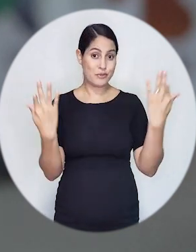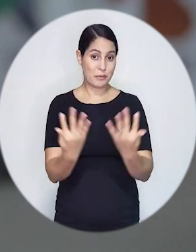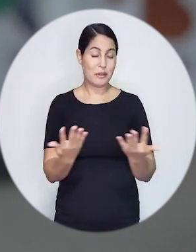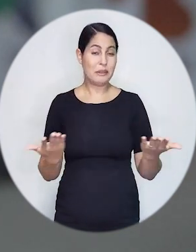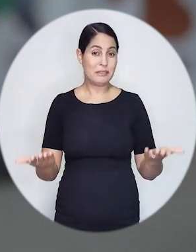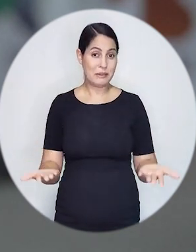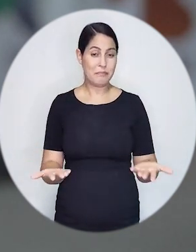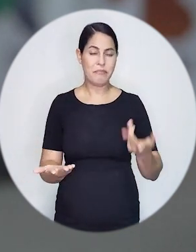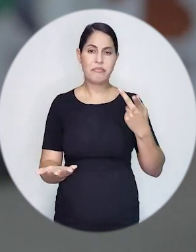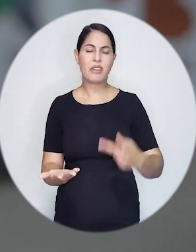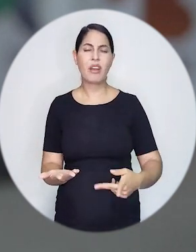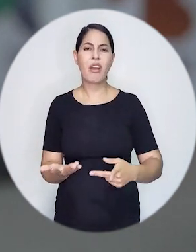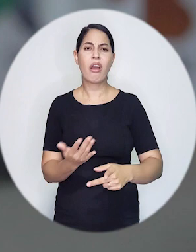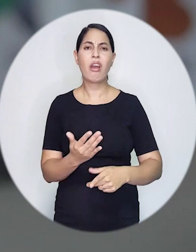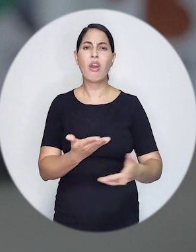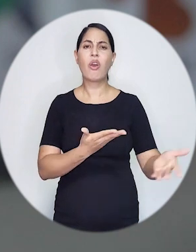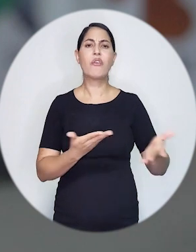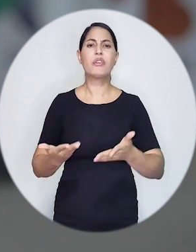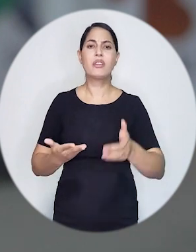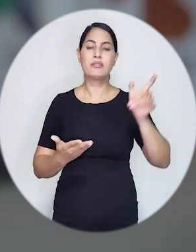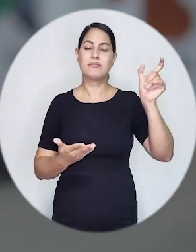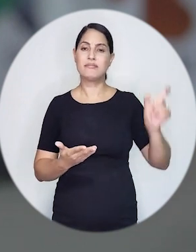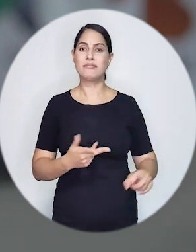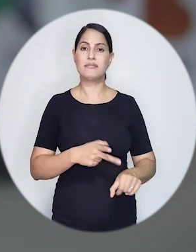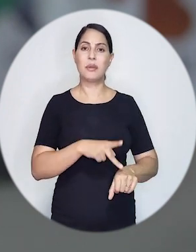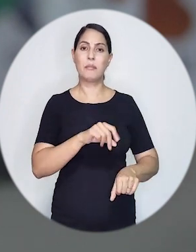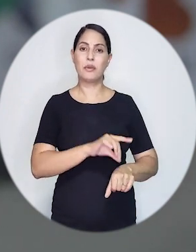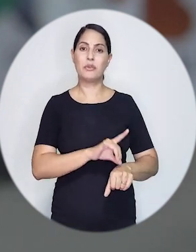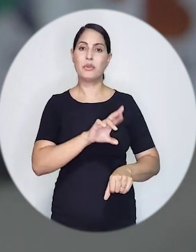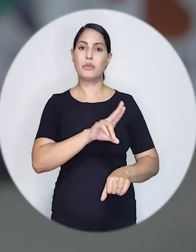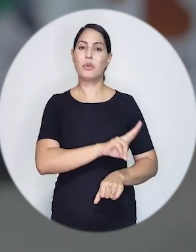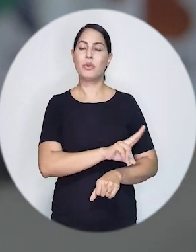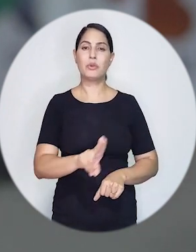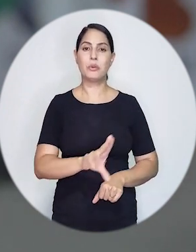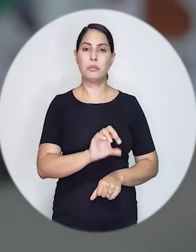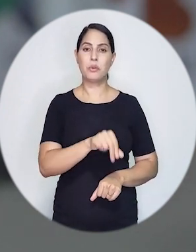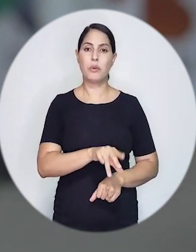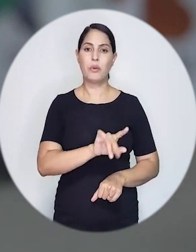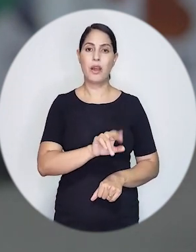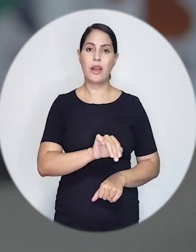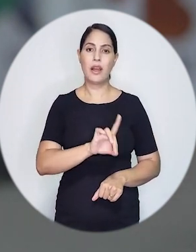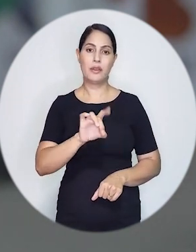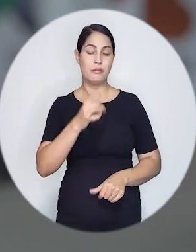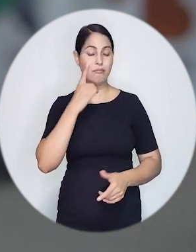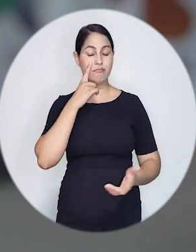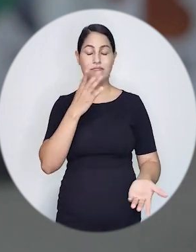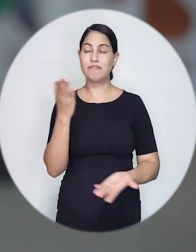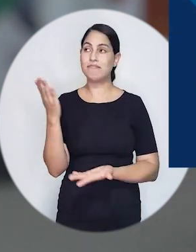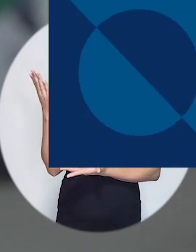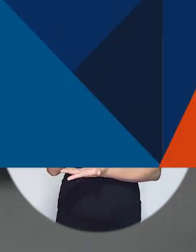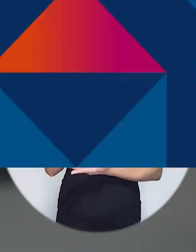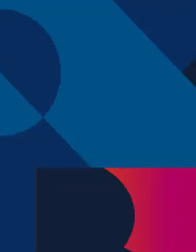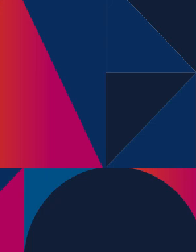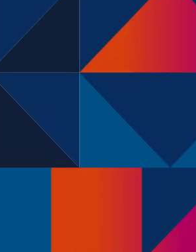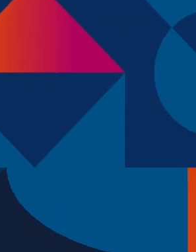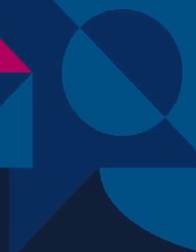à prática do direito de família. O convidado dessa vez foi o pós-doutor em Direito, Conrado Paulino.